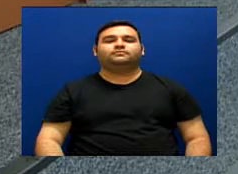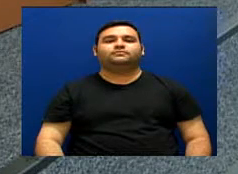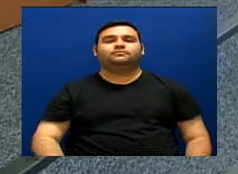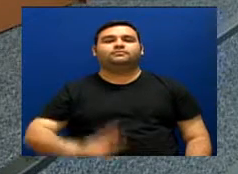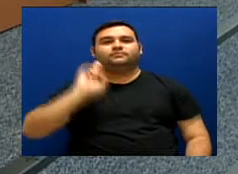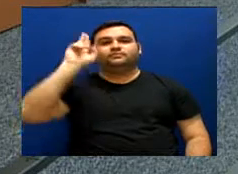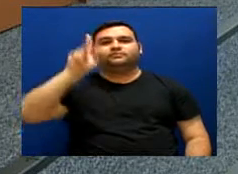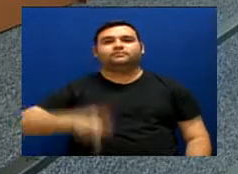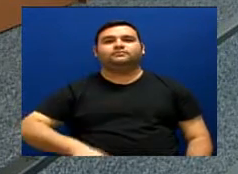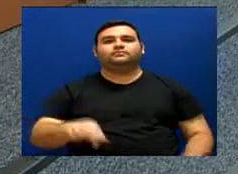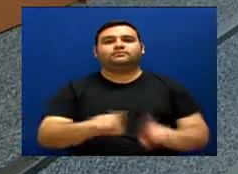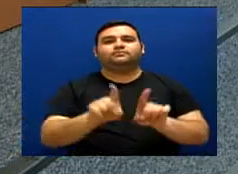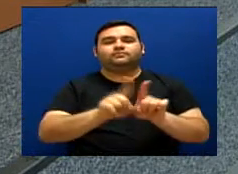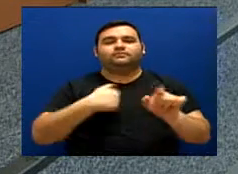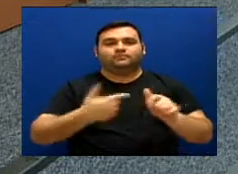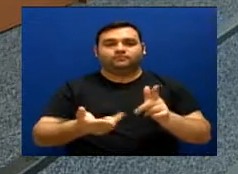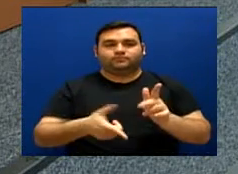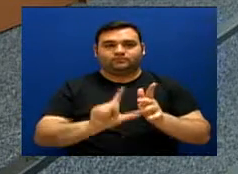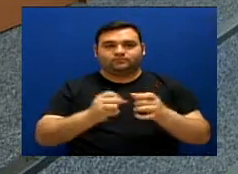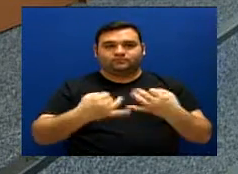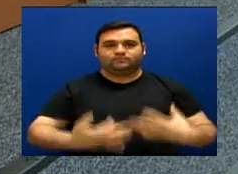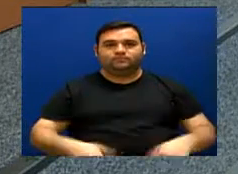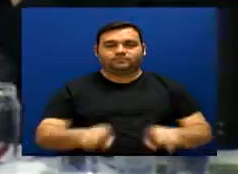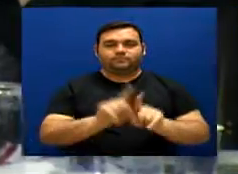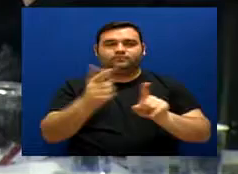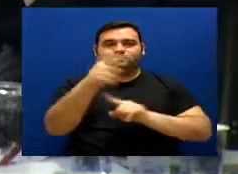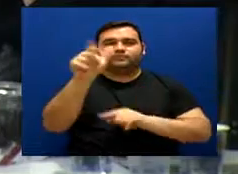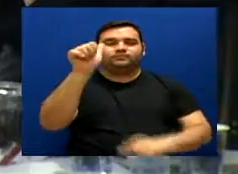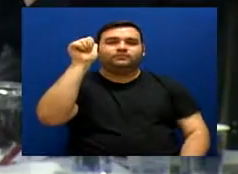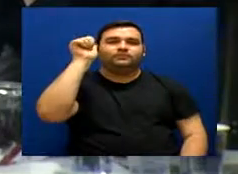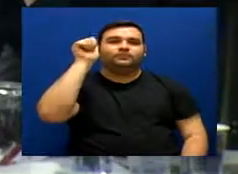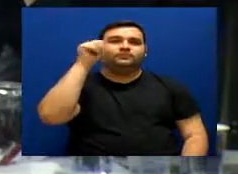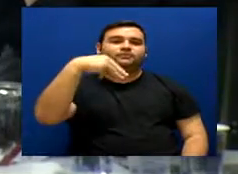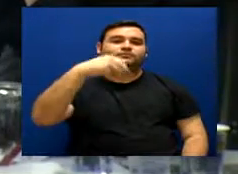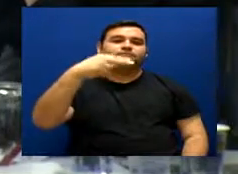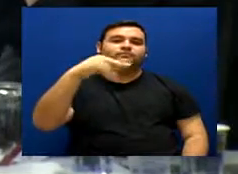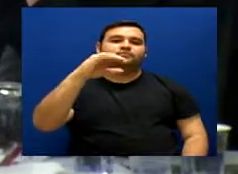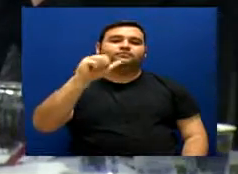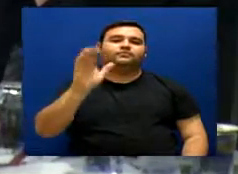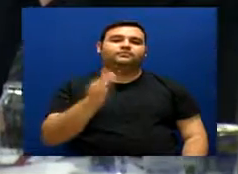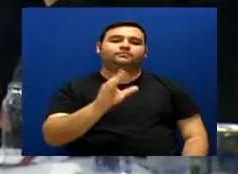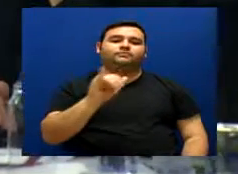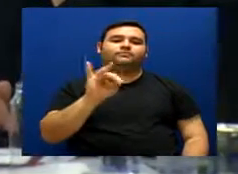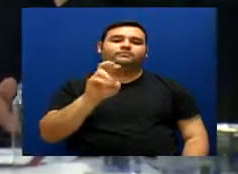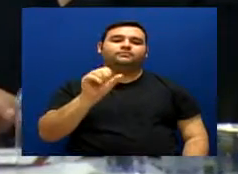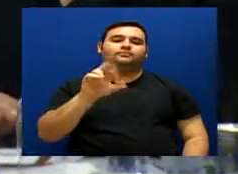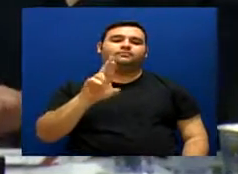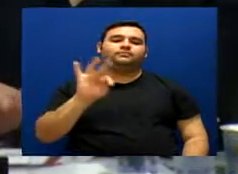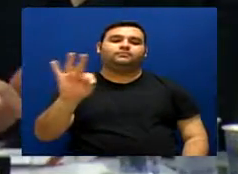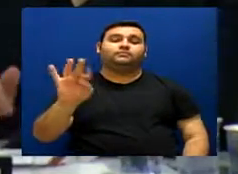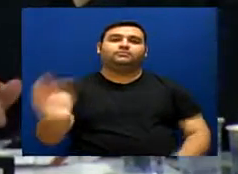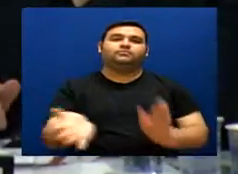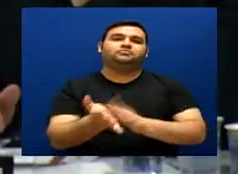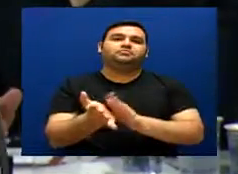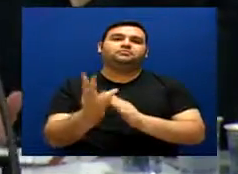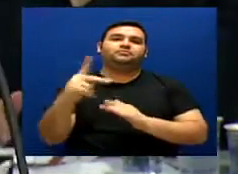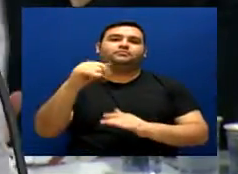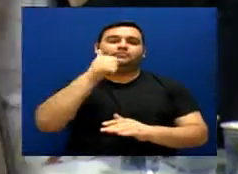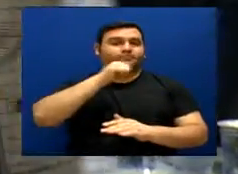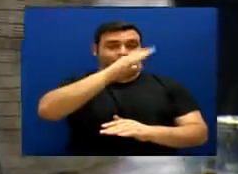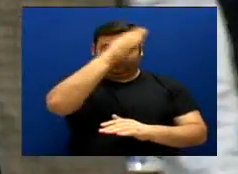Senhor presidente, também já adiantar, o próximo é da Mônica Bittencourt, também dar os parabéns para a